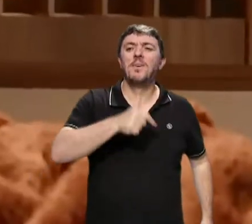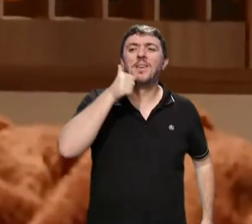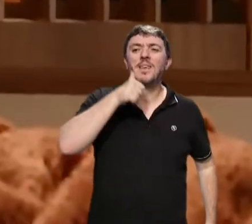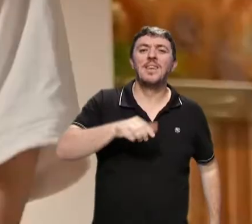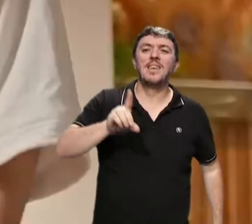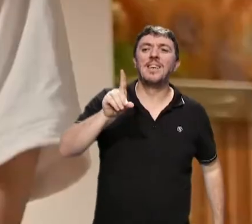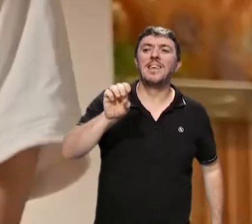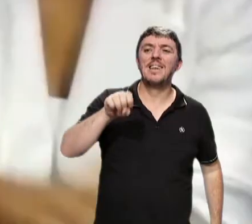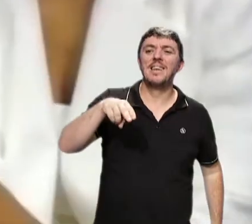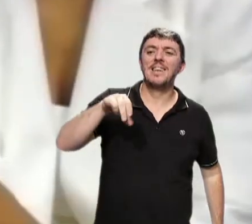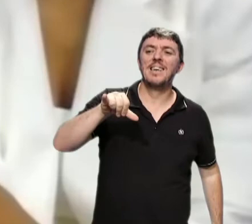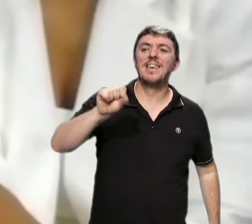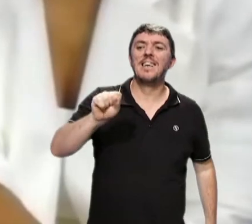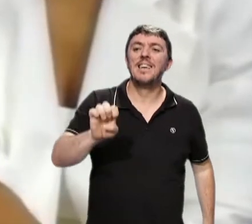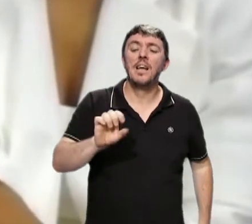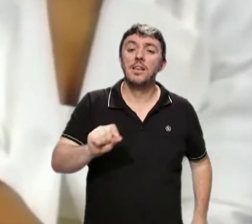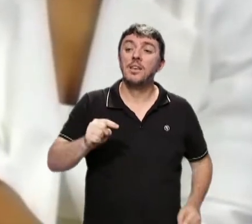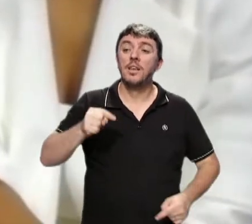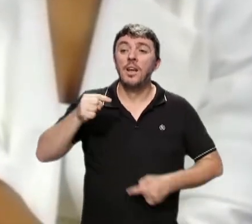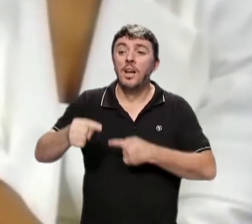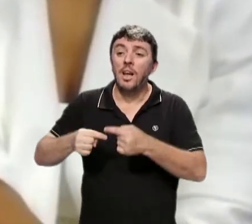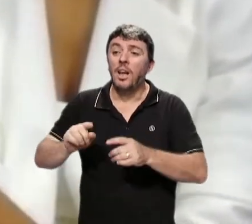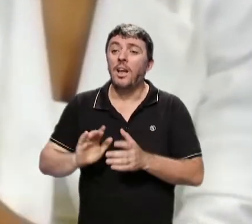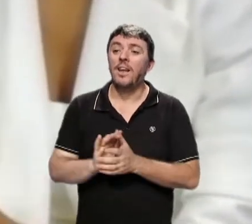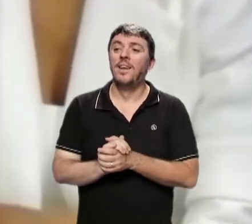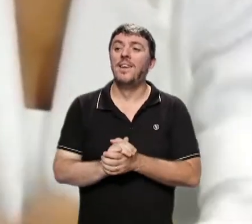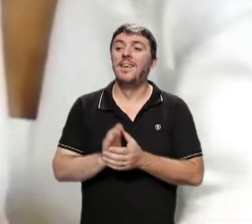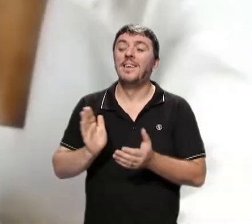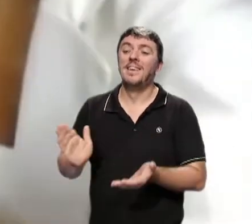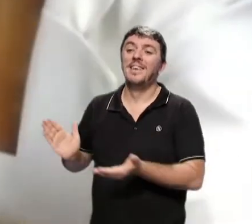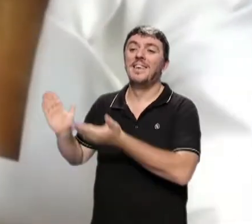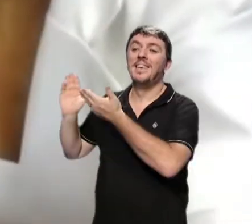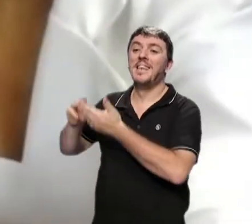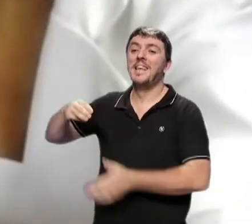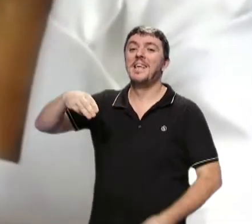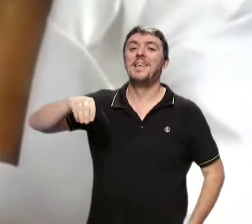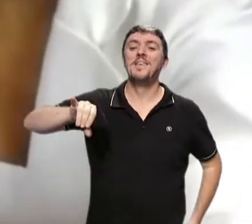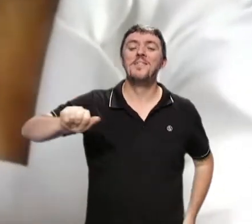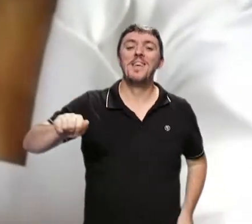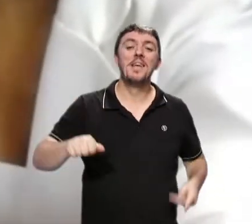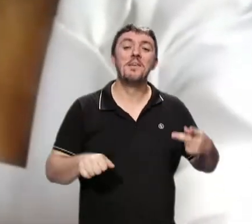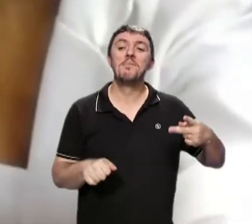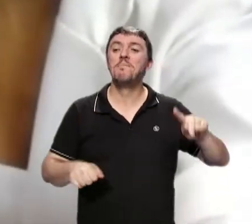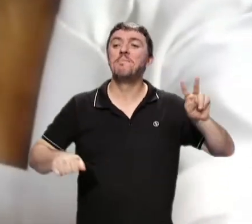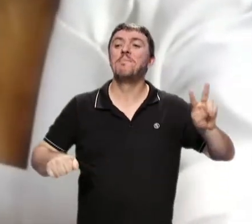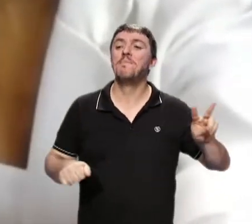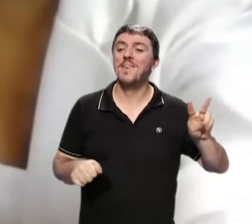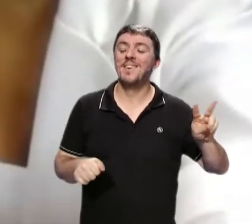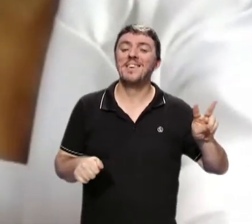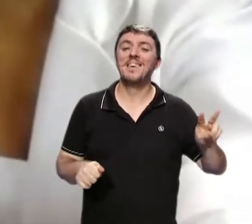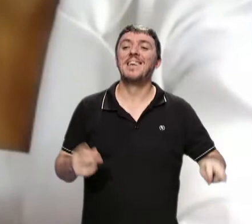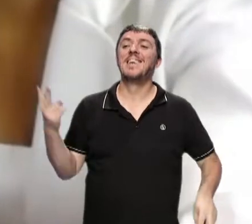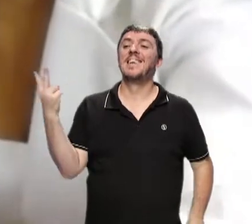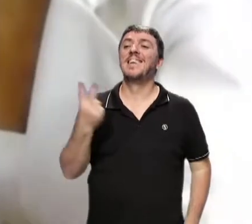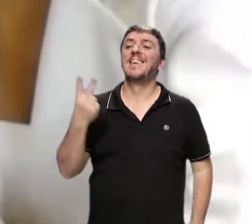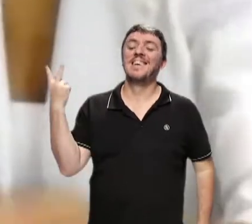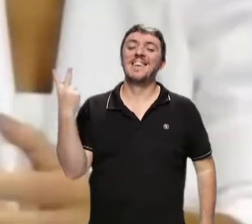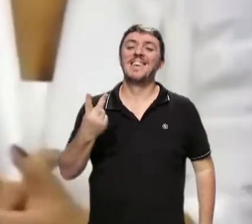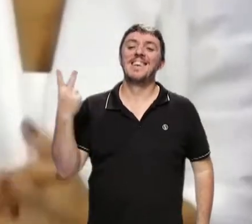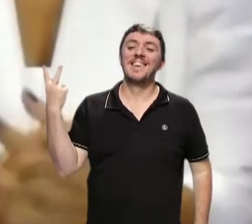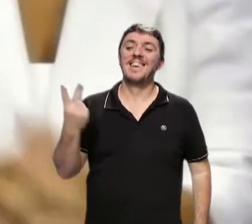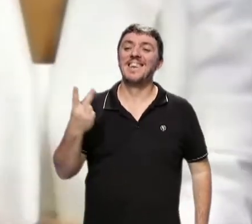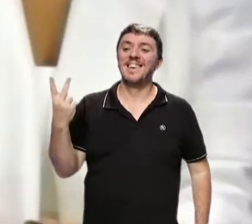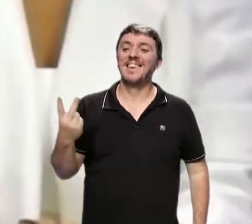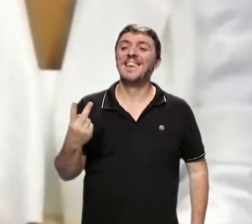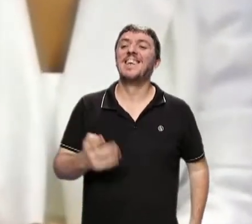enrolar, pior vai ser no final. Paulo Vieira e Mia, eu quero saber como é que foi entregar Fábio Porchat. Vocês dois, né? Vocês dois são praticamente o